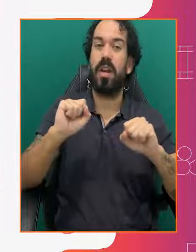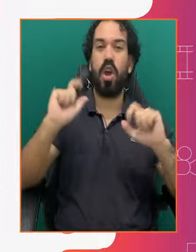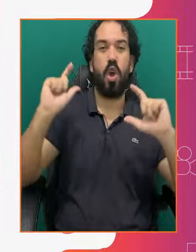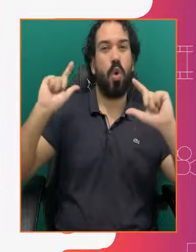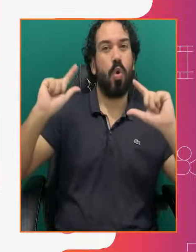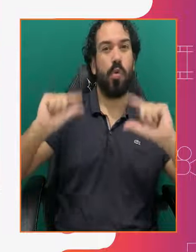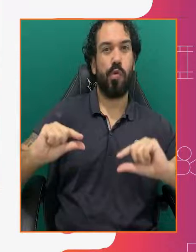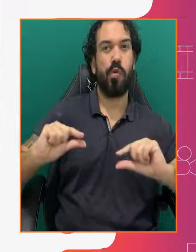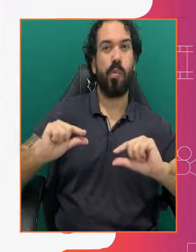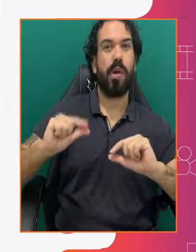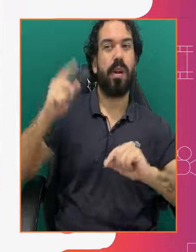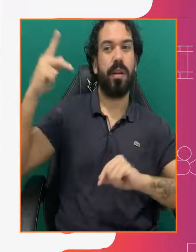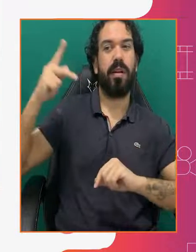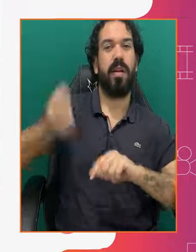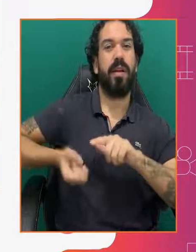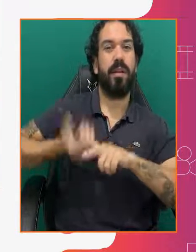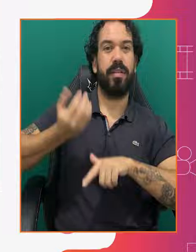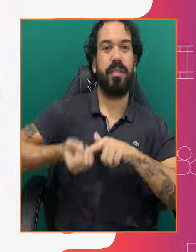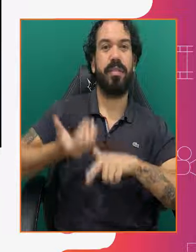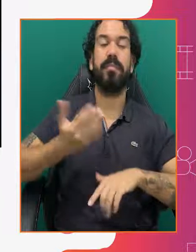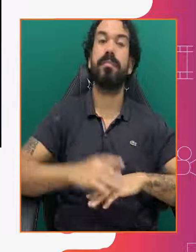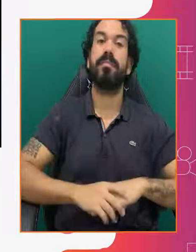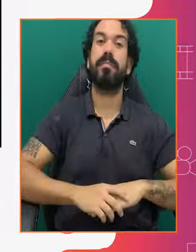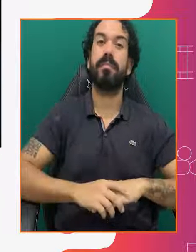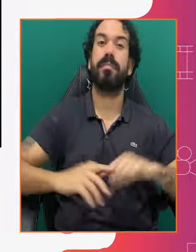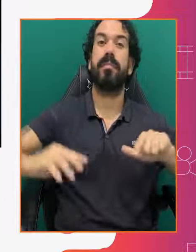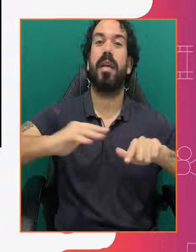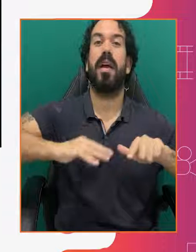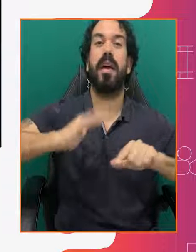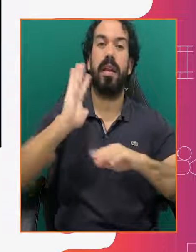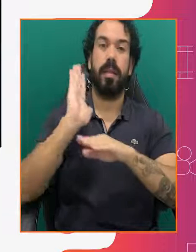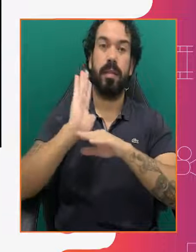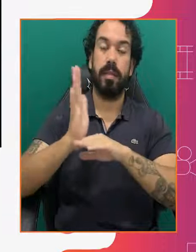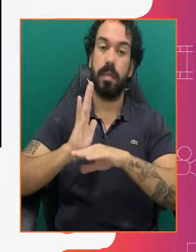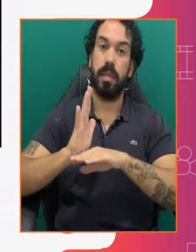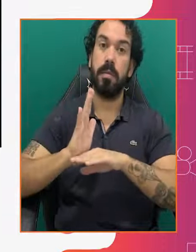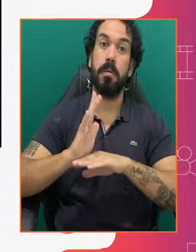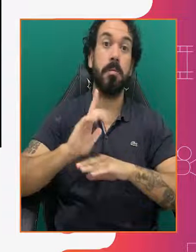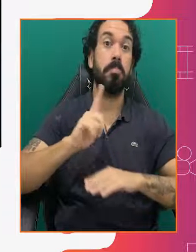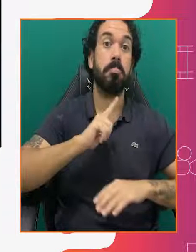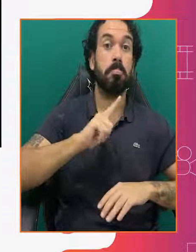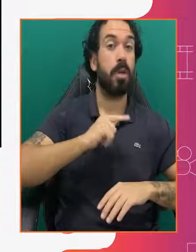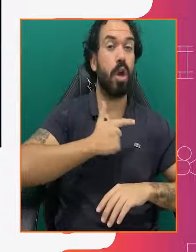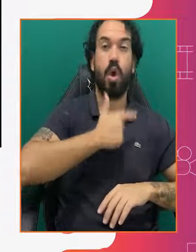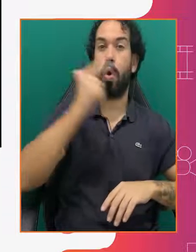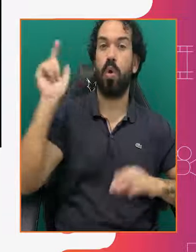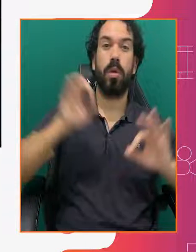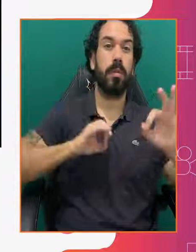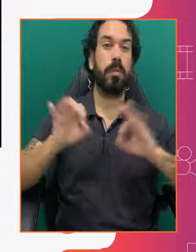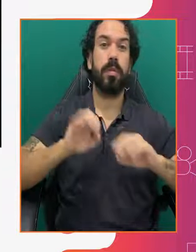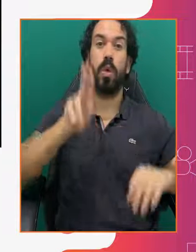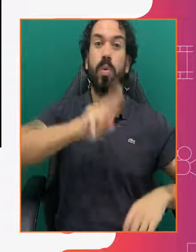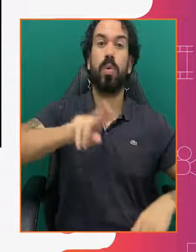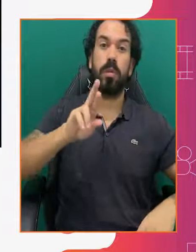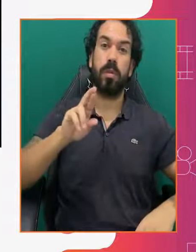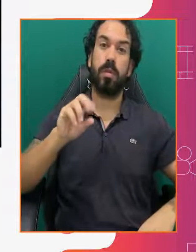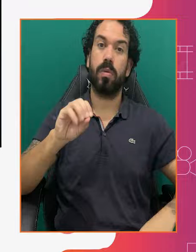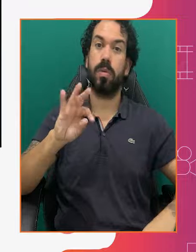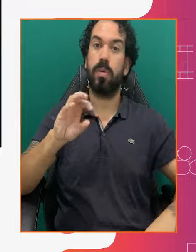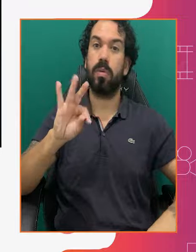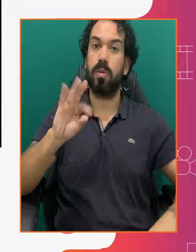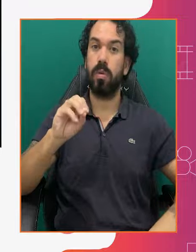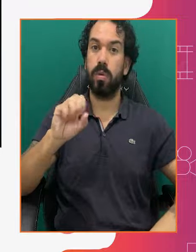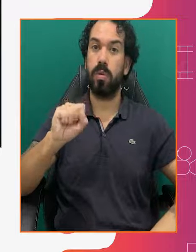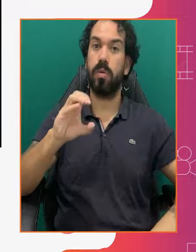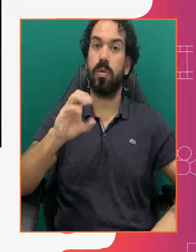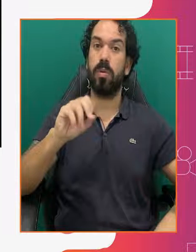podia minimizar os feitos da produção. No ramo do cinema, Outros projetos também ficaram conhecidos pelo uso